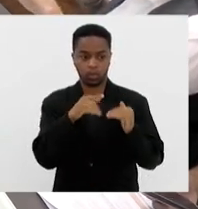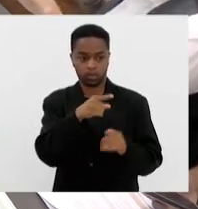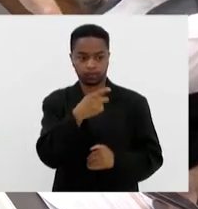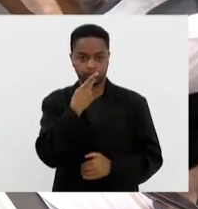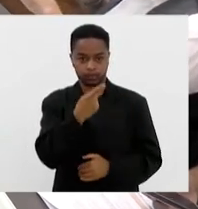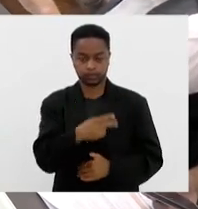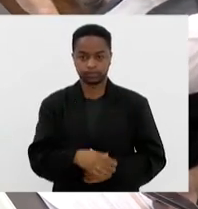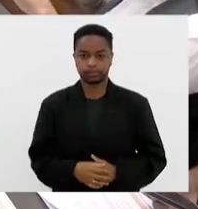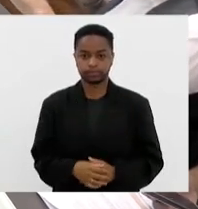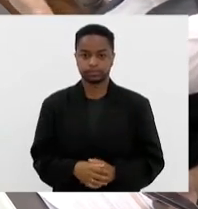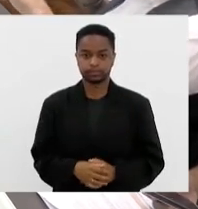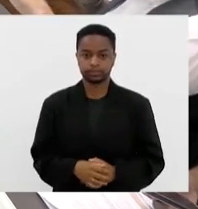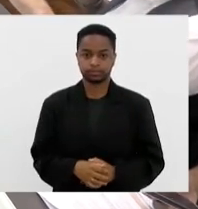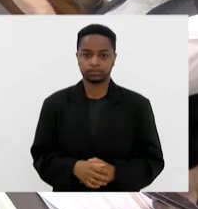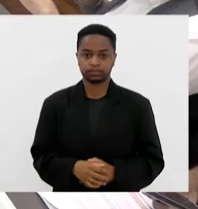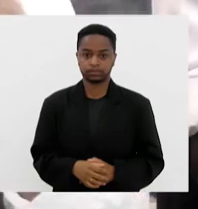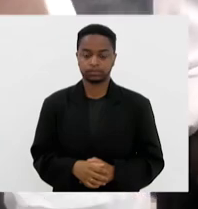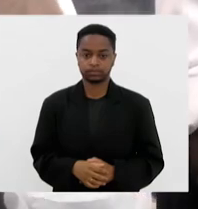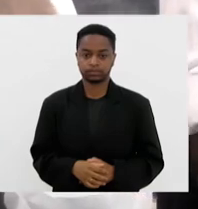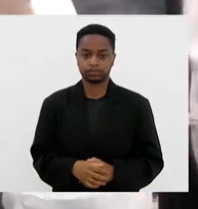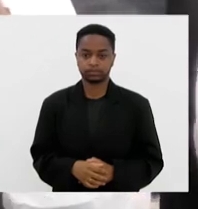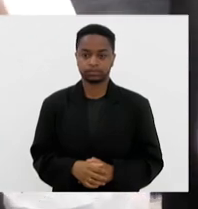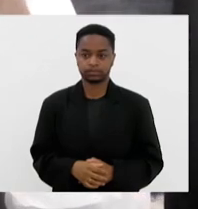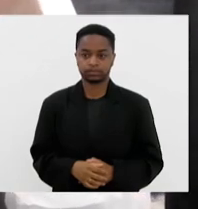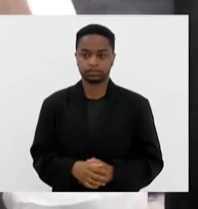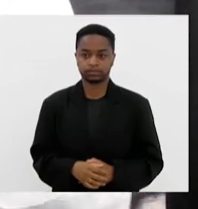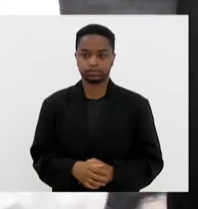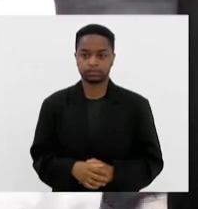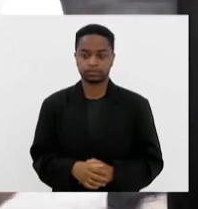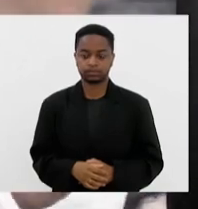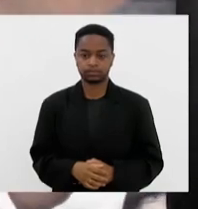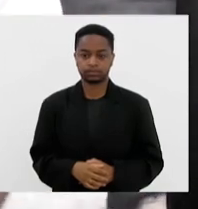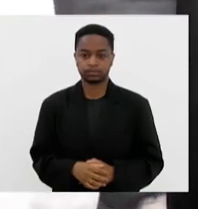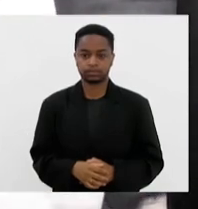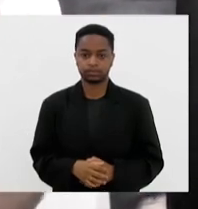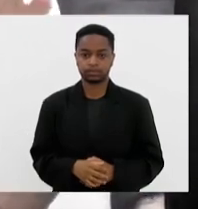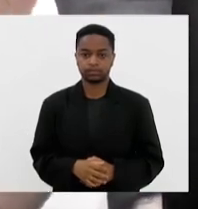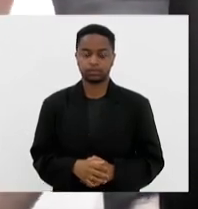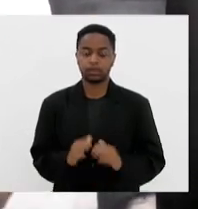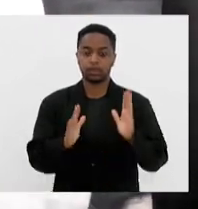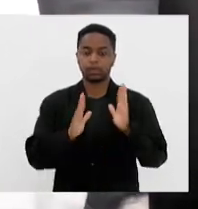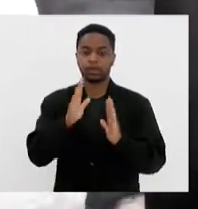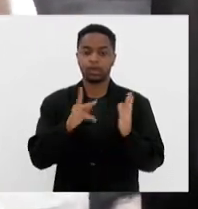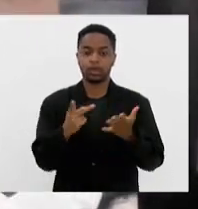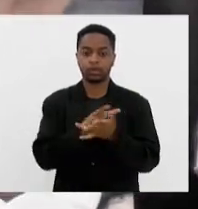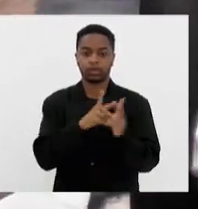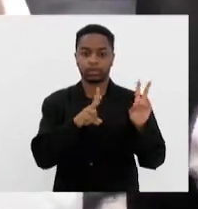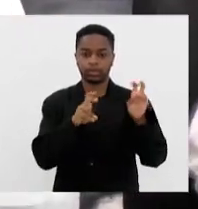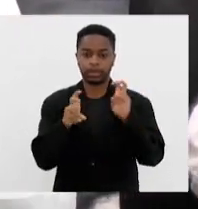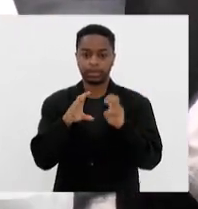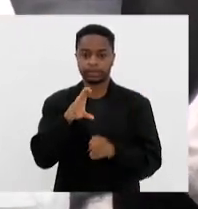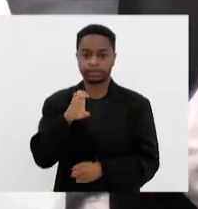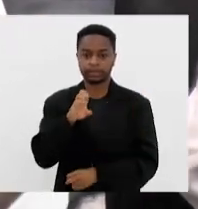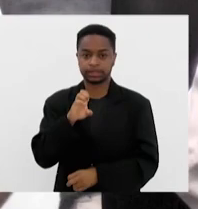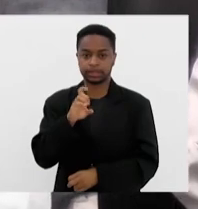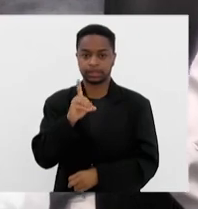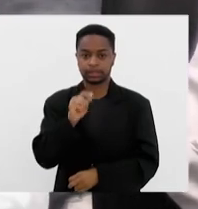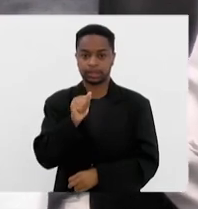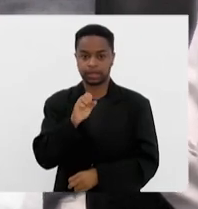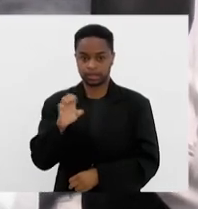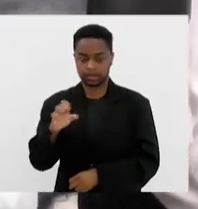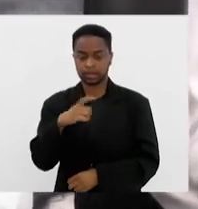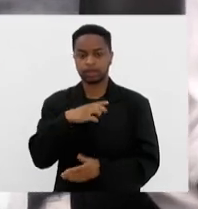Seguinte, quando houve essa questão da SEDAI, em vários locais, isso